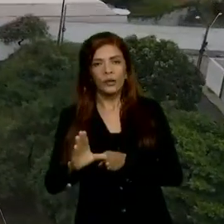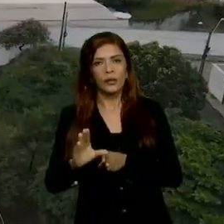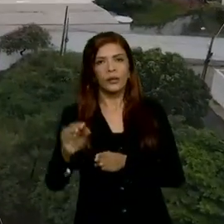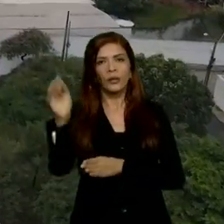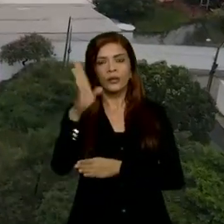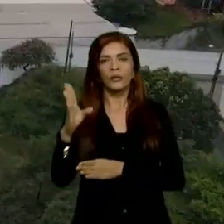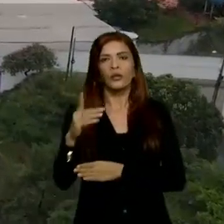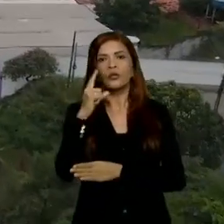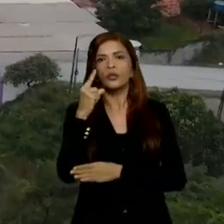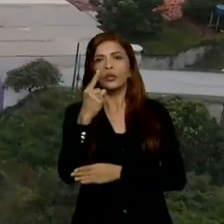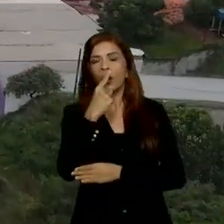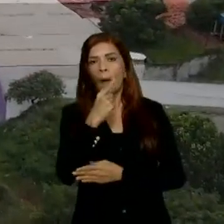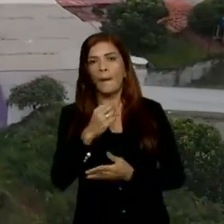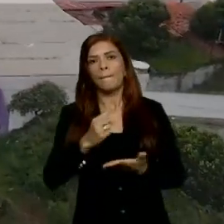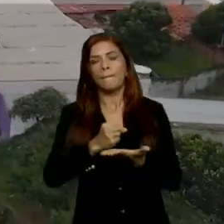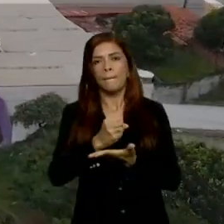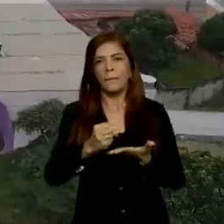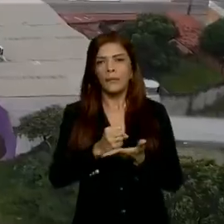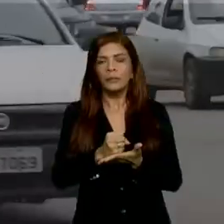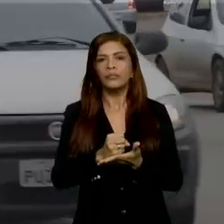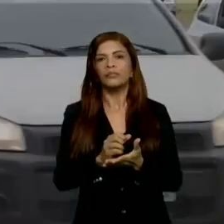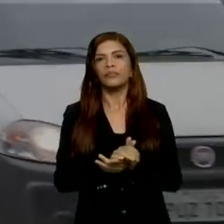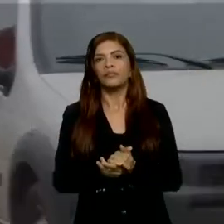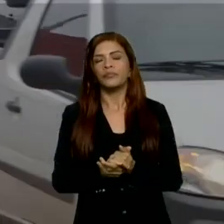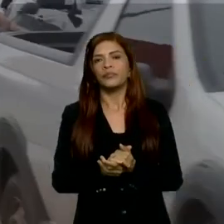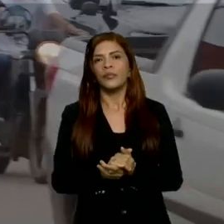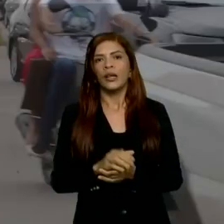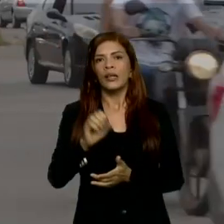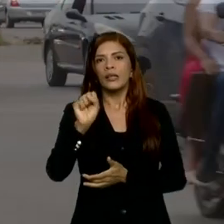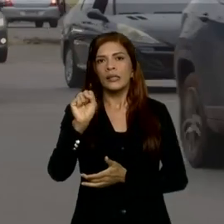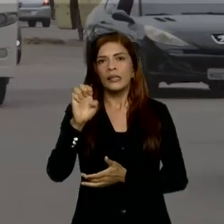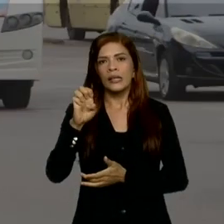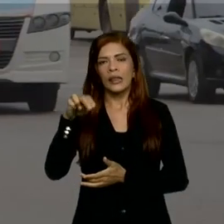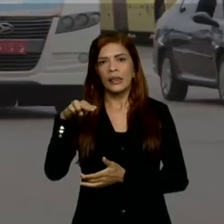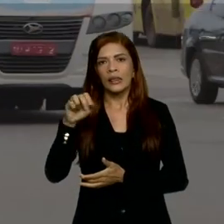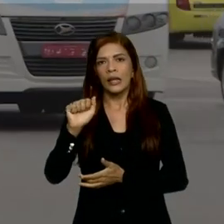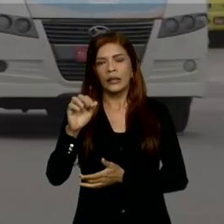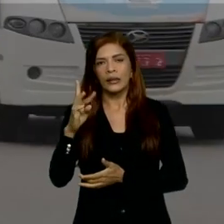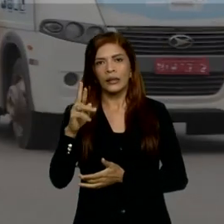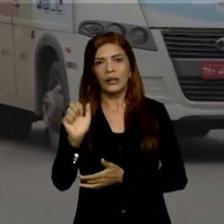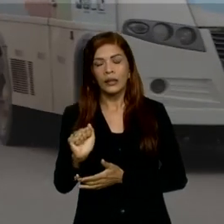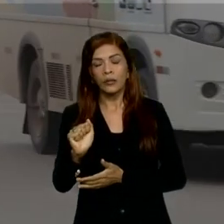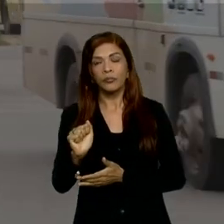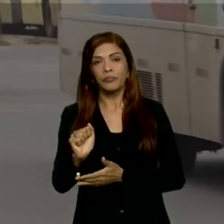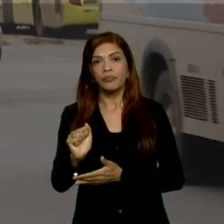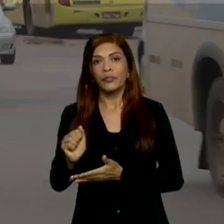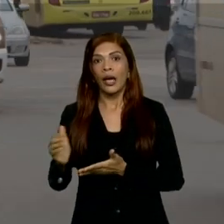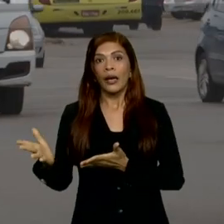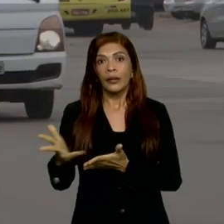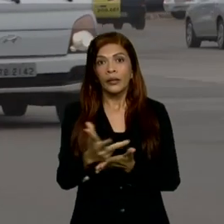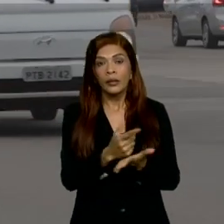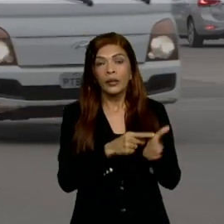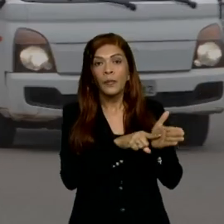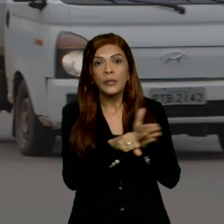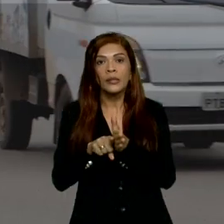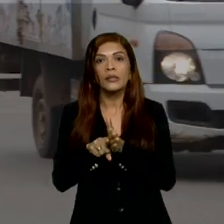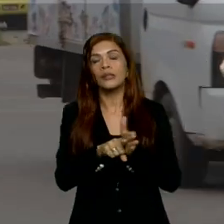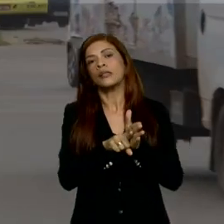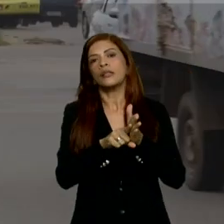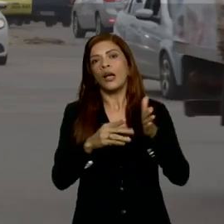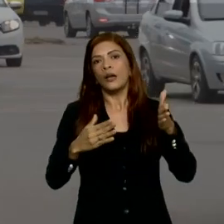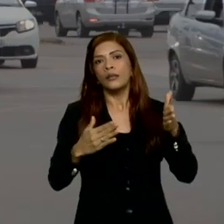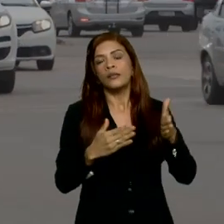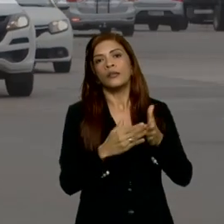informações da Secretaria Nacional de Trânsito senatran de acordo com o levantamento as restrições visuais respondem